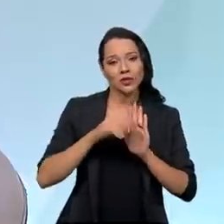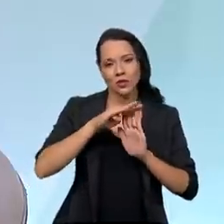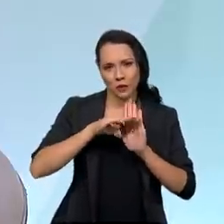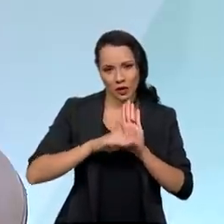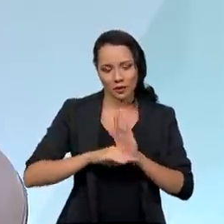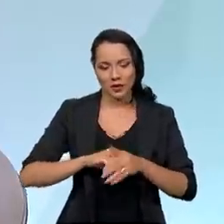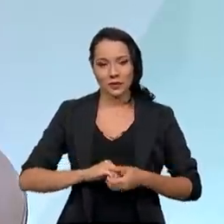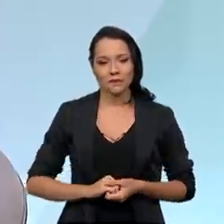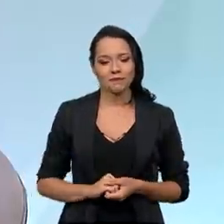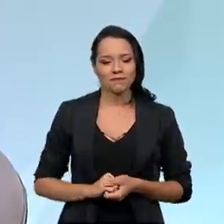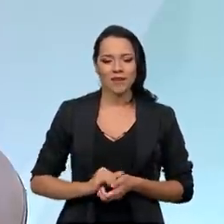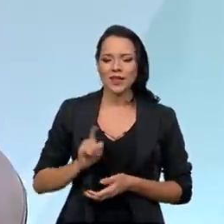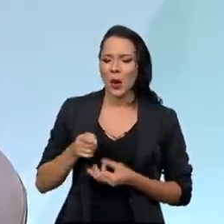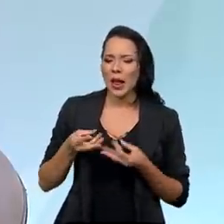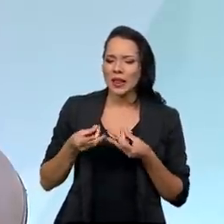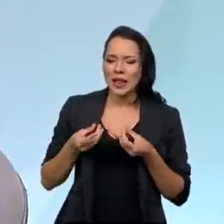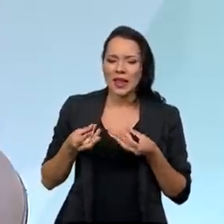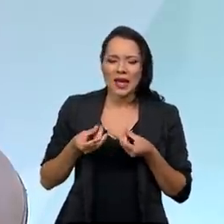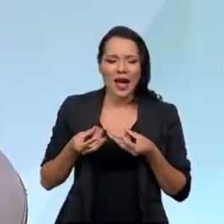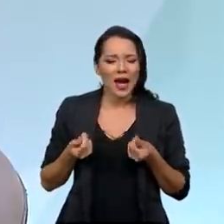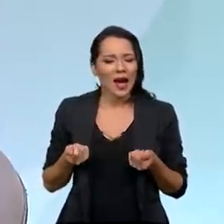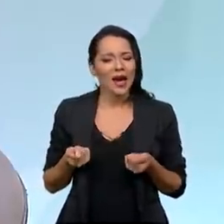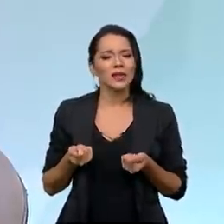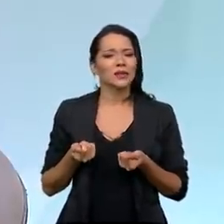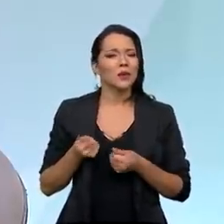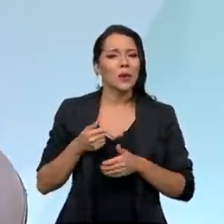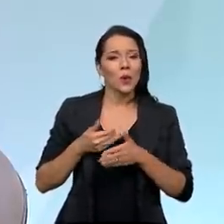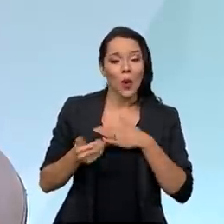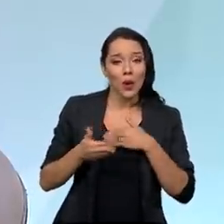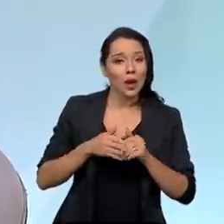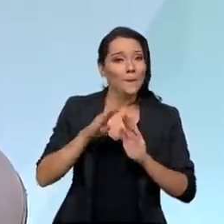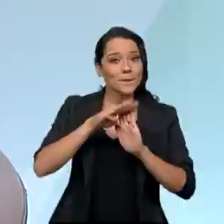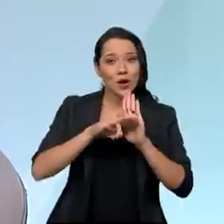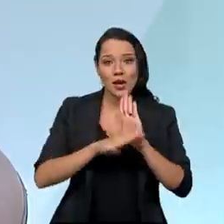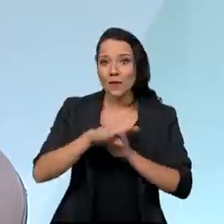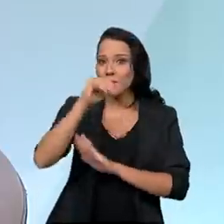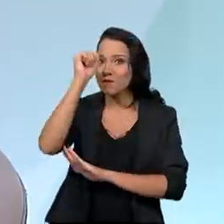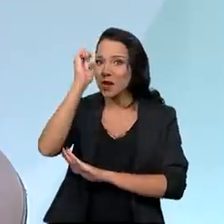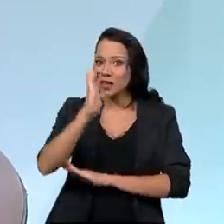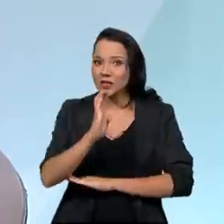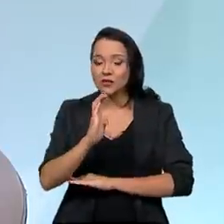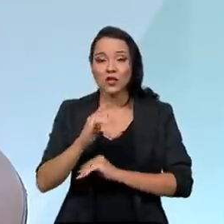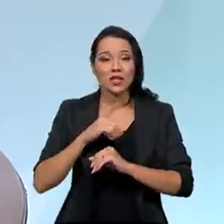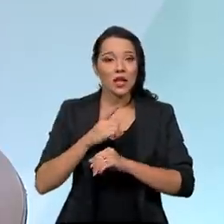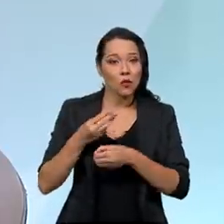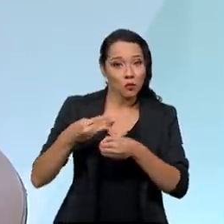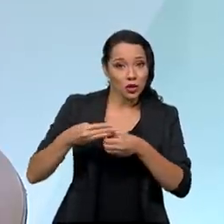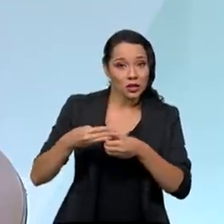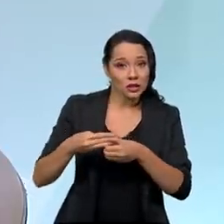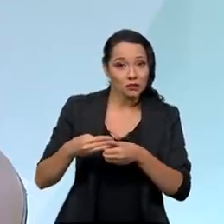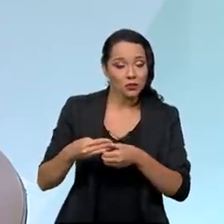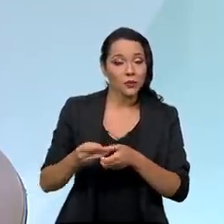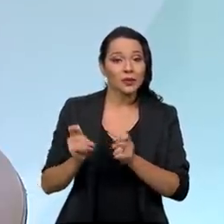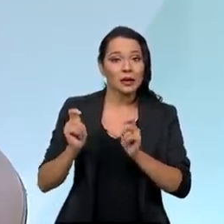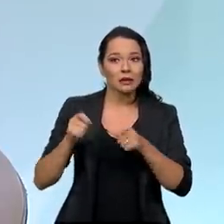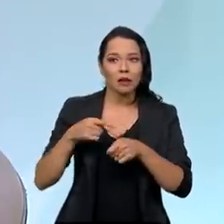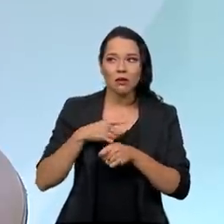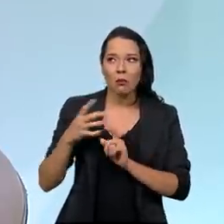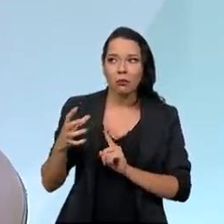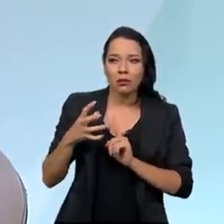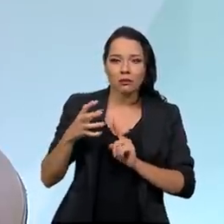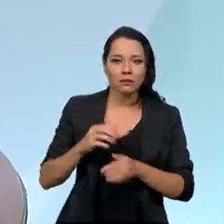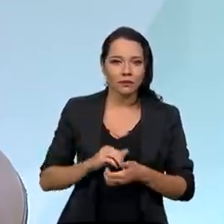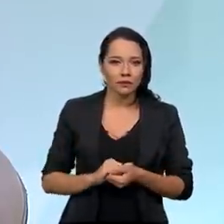programas. É muito delicado, qualquer programa do país inserido num município, ele causa um